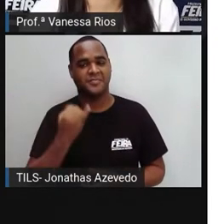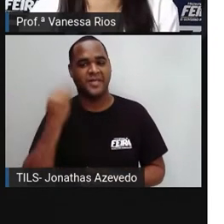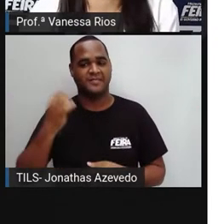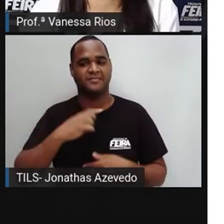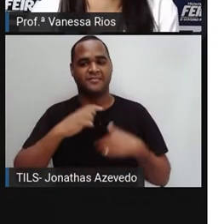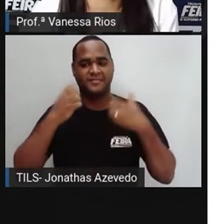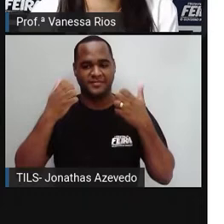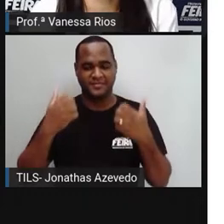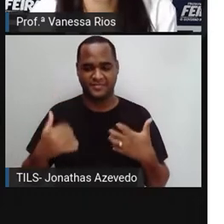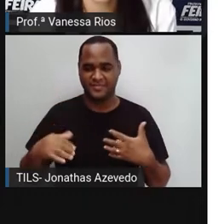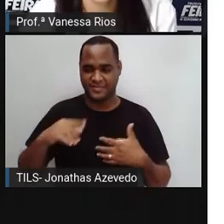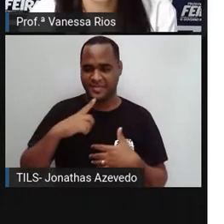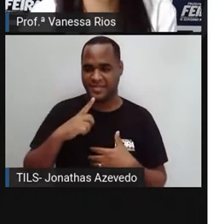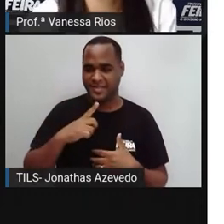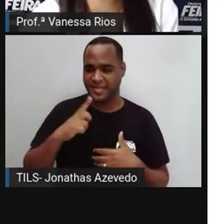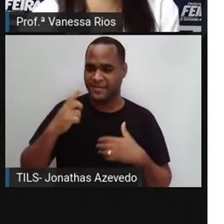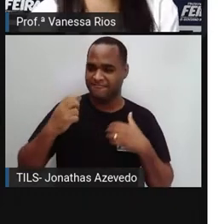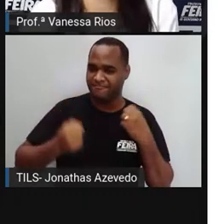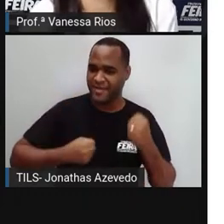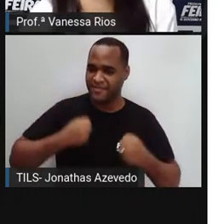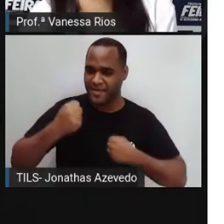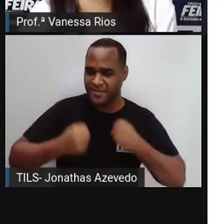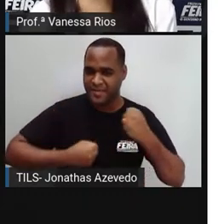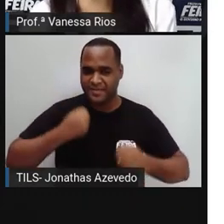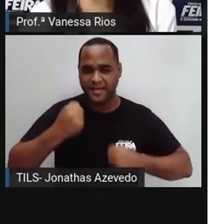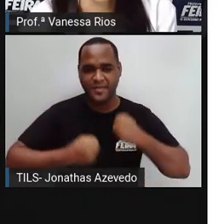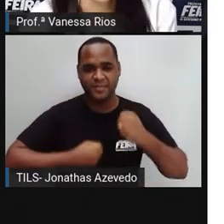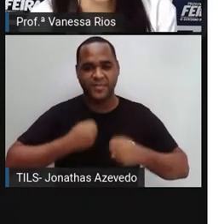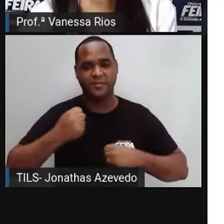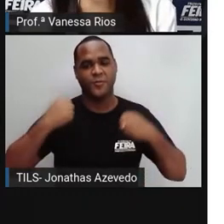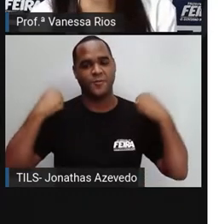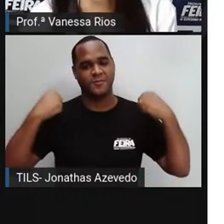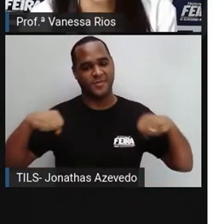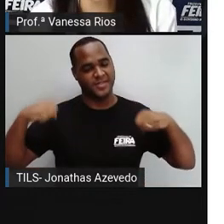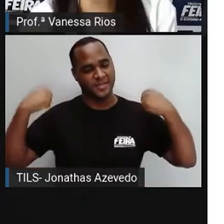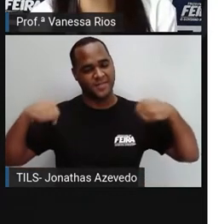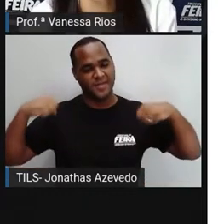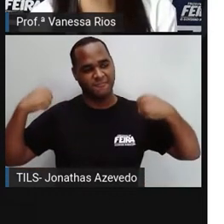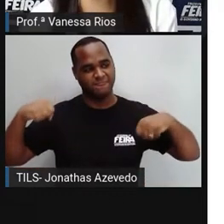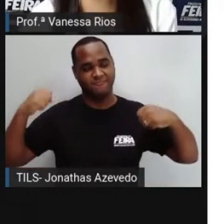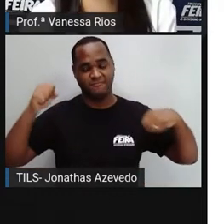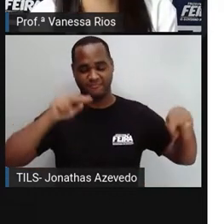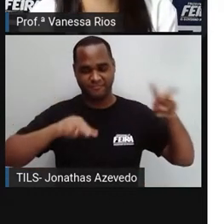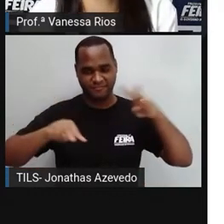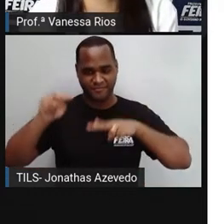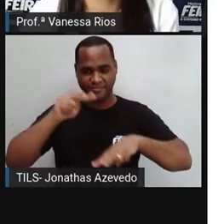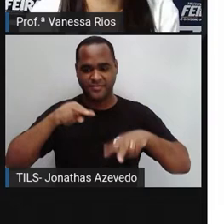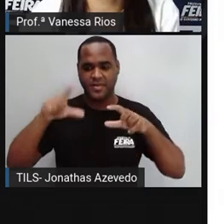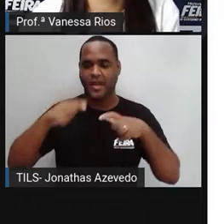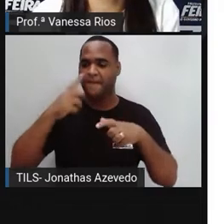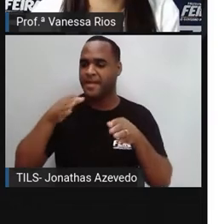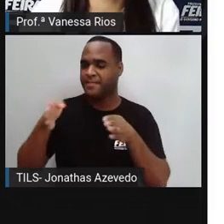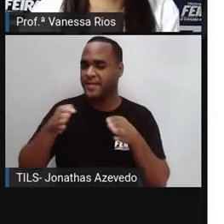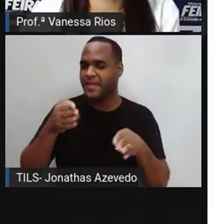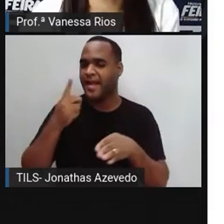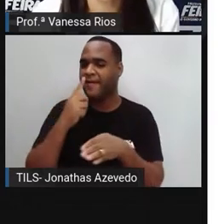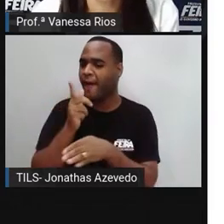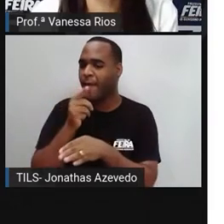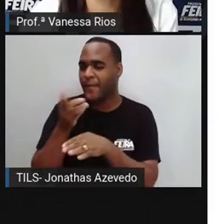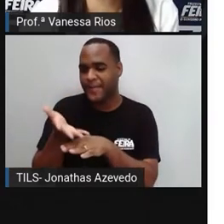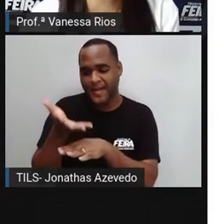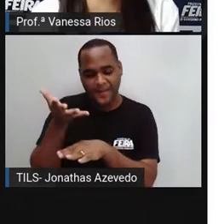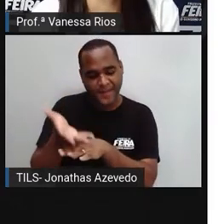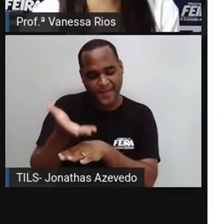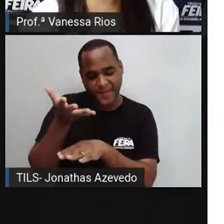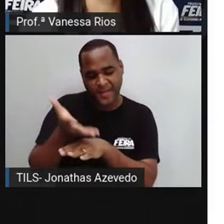de atividades físicas, seja na academia, ao ar livre, né, montada à beira do espelho d'água, ou